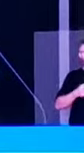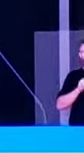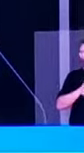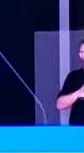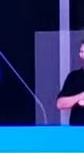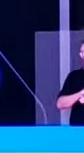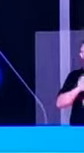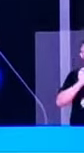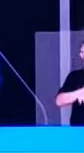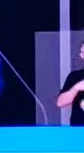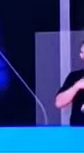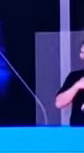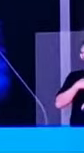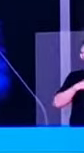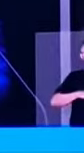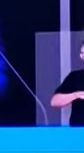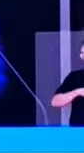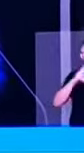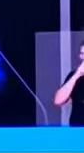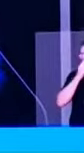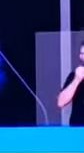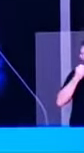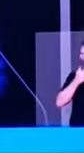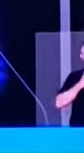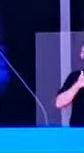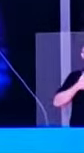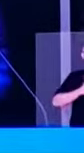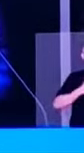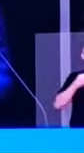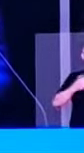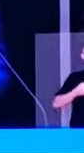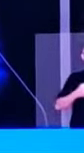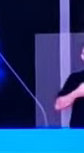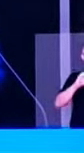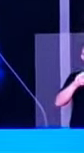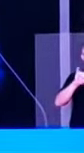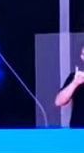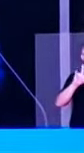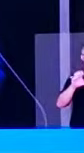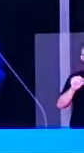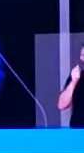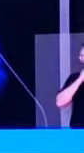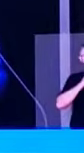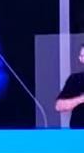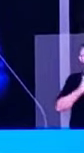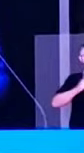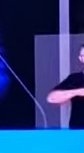uma Bahia cada vez mais e a minha terra, Euclides da Cunha, que possa desenvolver